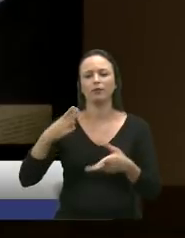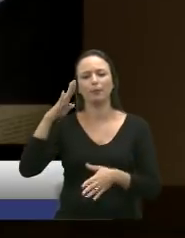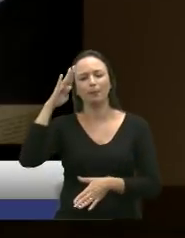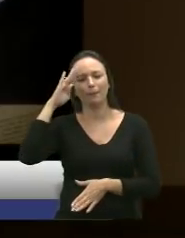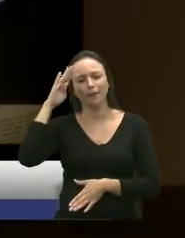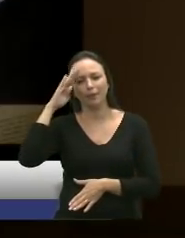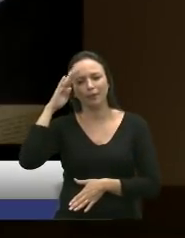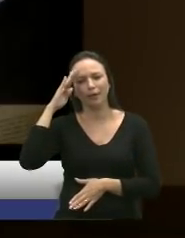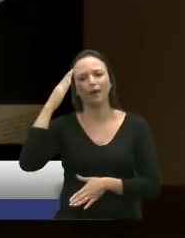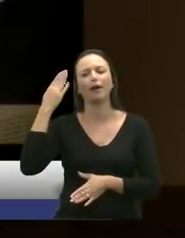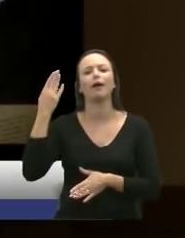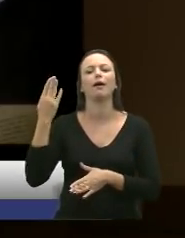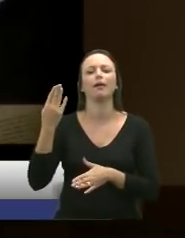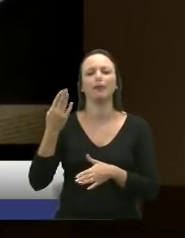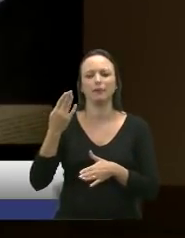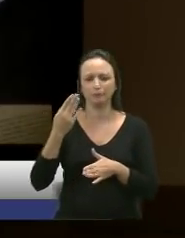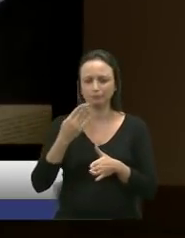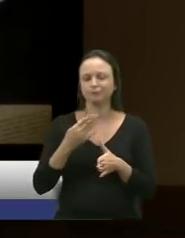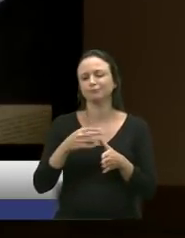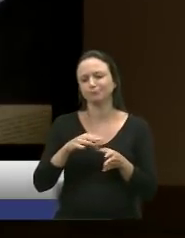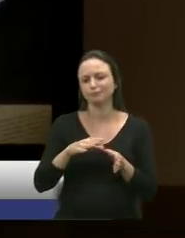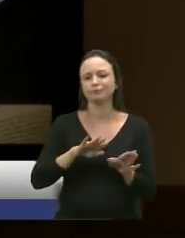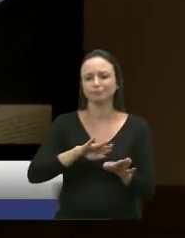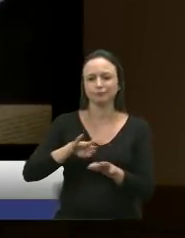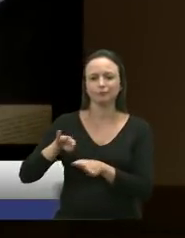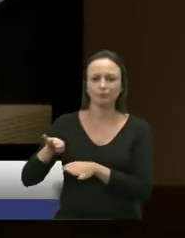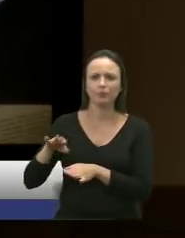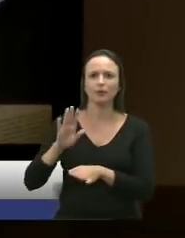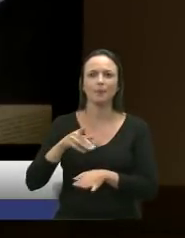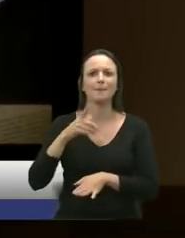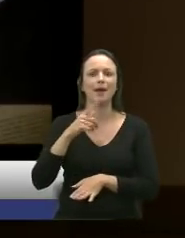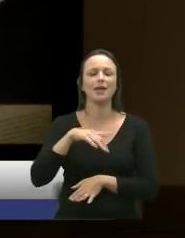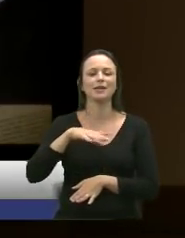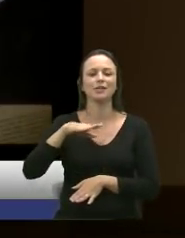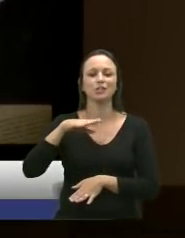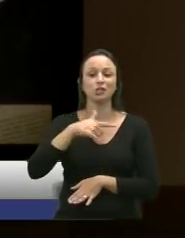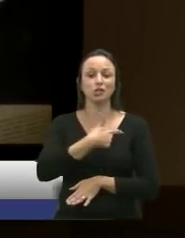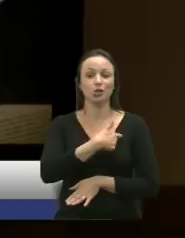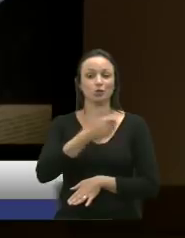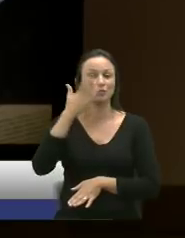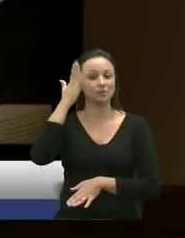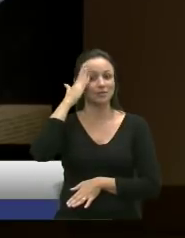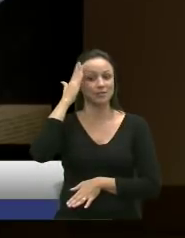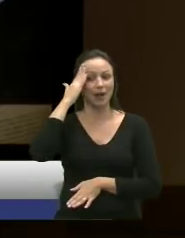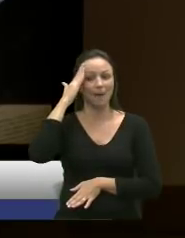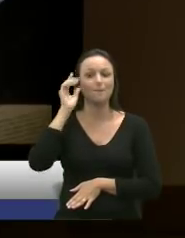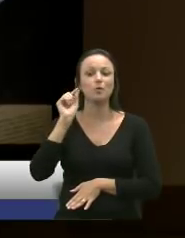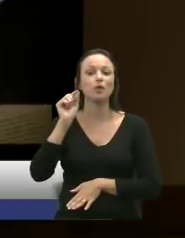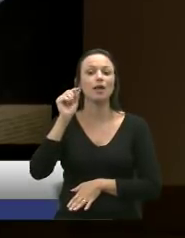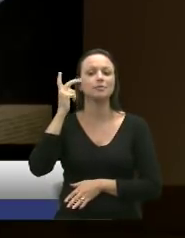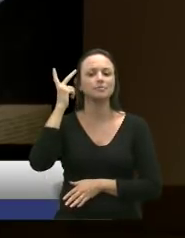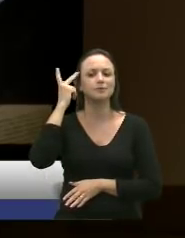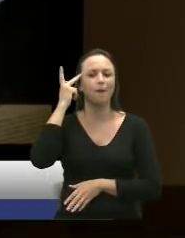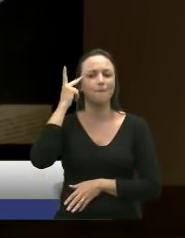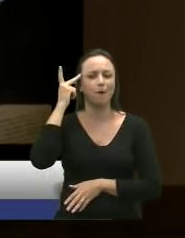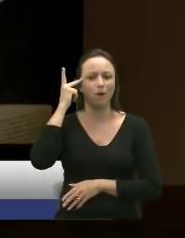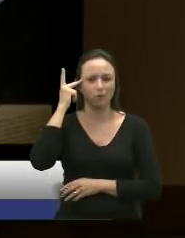exilados. Mas Getúlio, sabe o que era, reconheceu que São Paulo